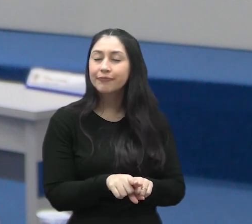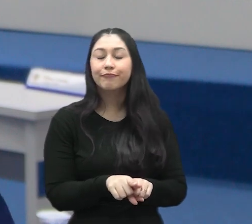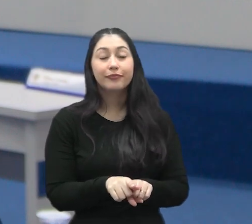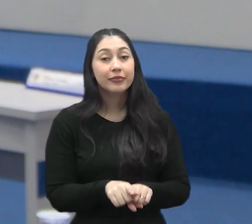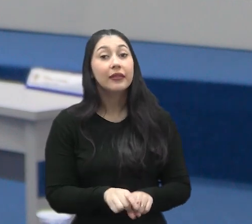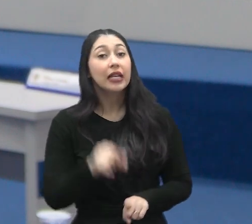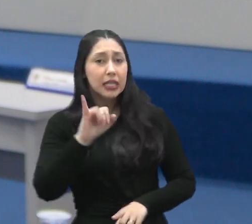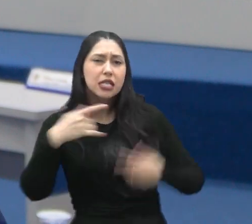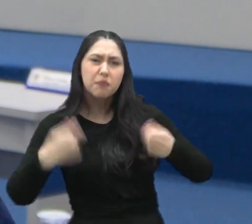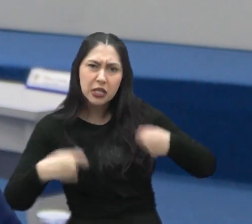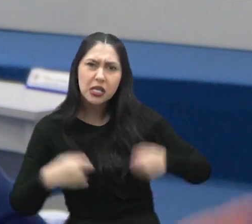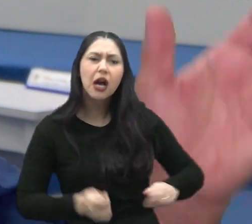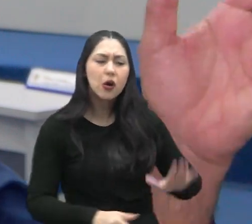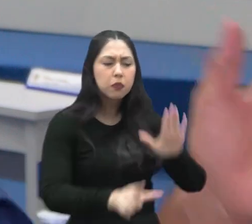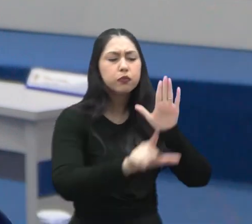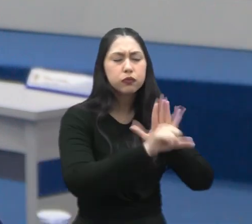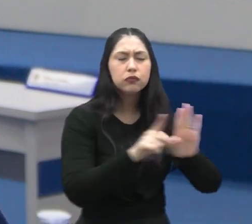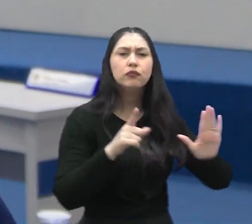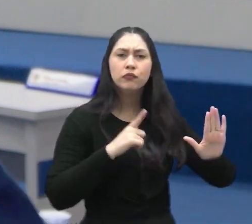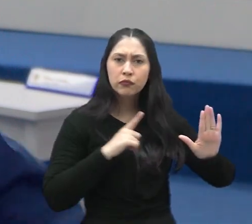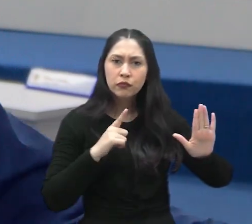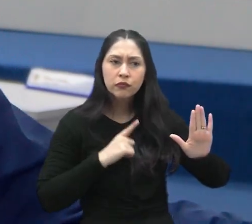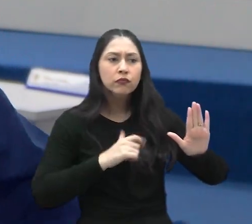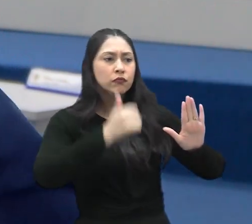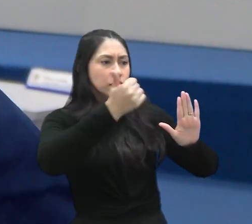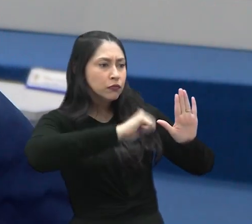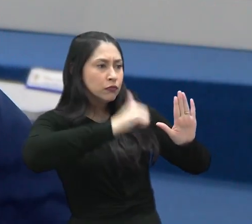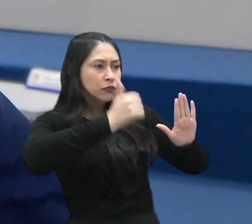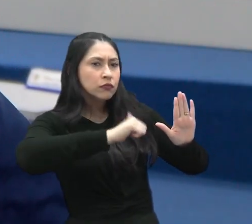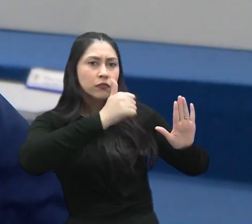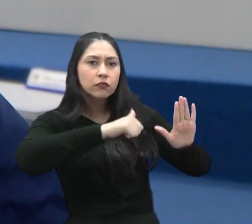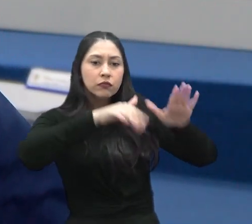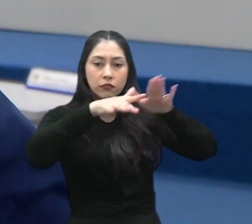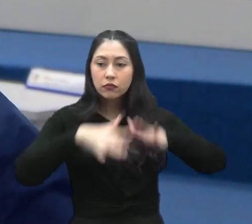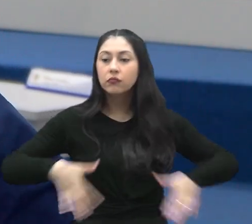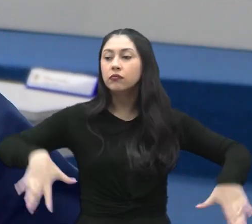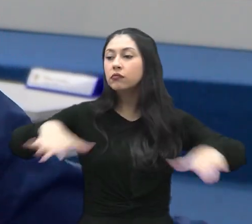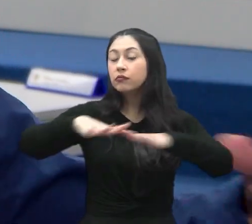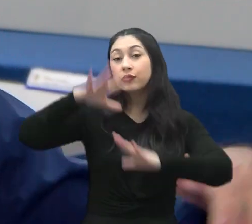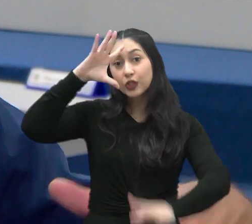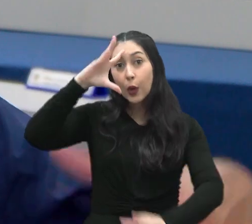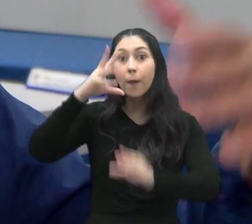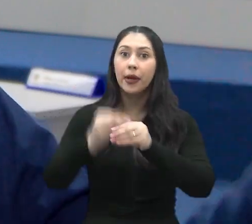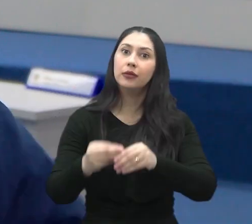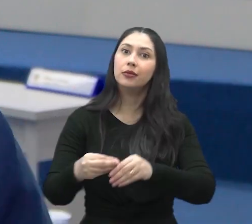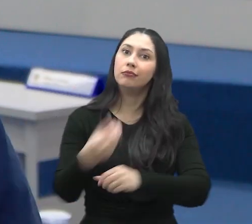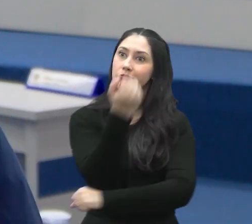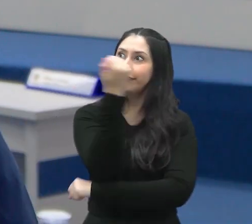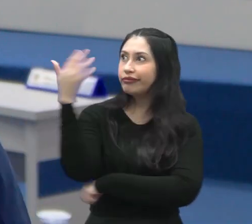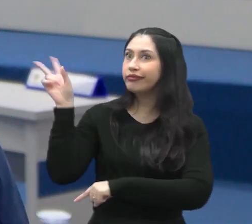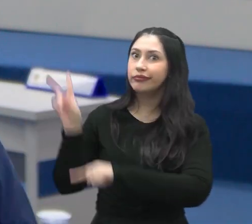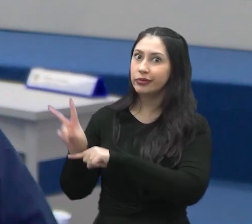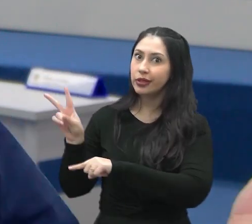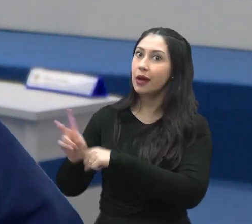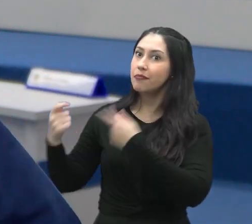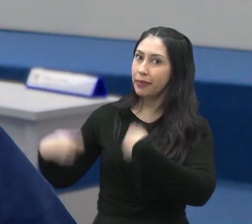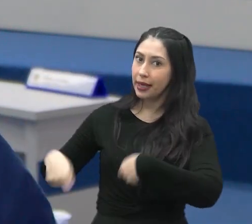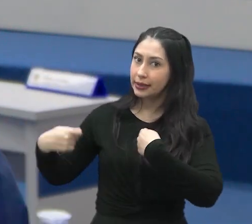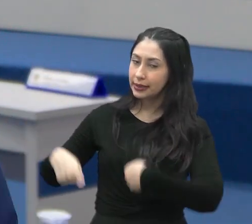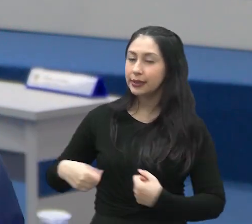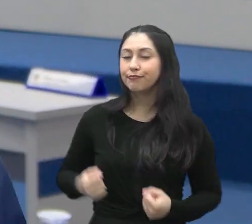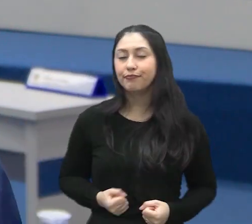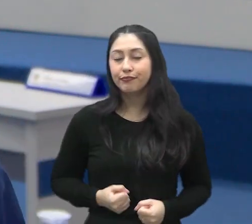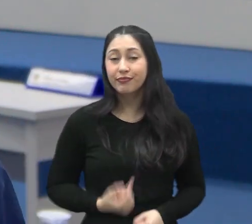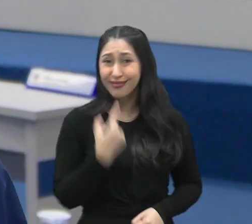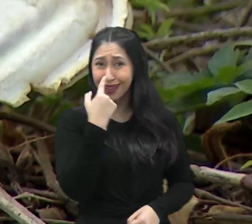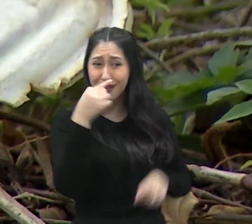a isso, precisando. Chegará uma lei aqui, que vai ser apreciada pelos colegas, para fazer com que a cidade inteira compreenda que é preciso cuidar melhor